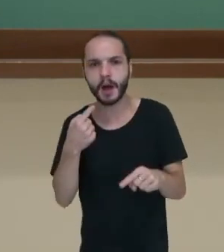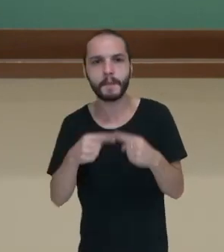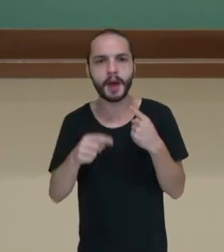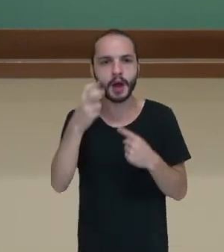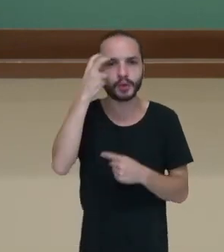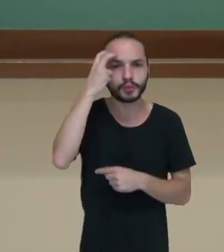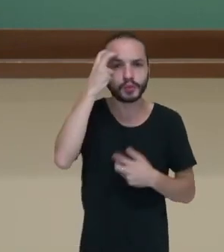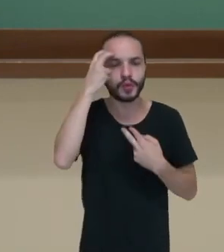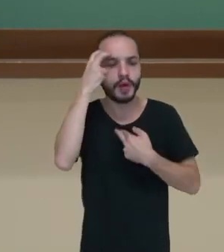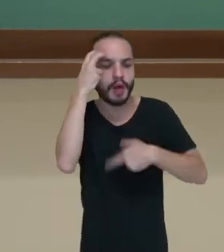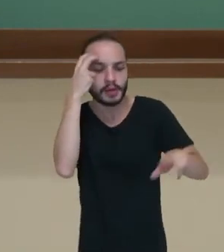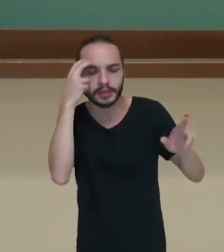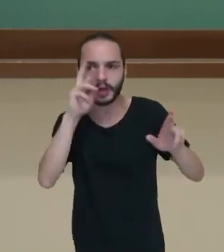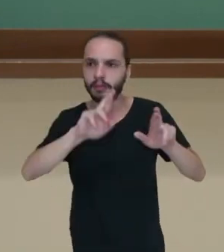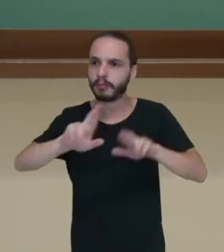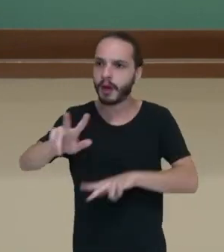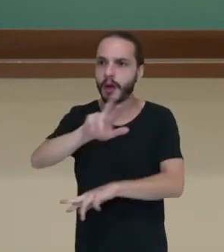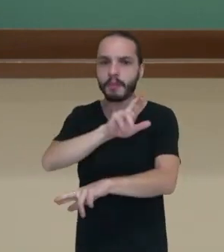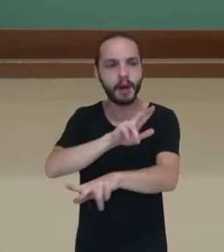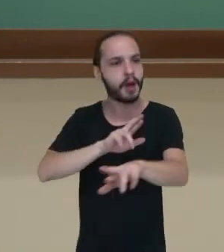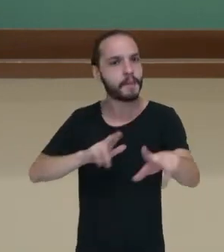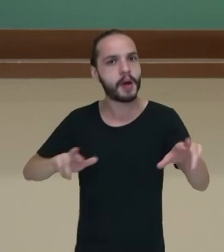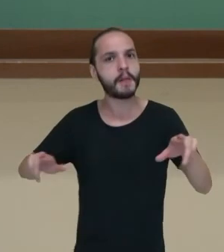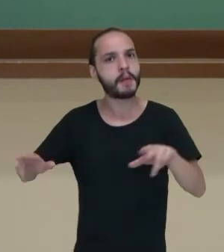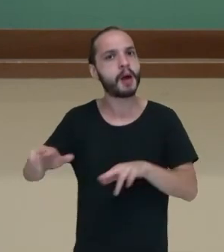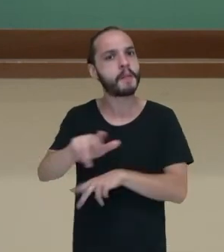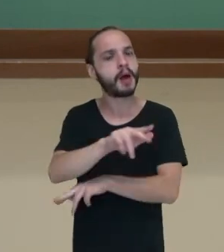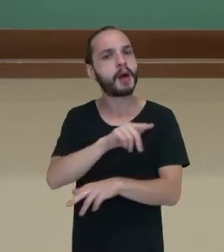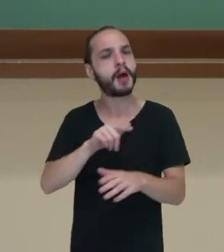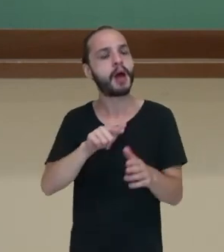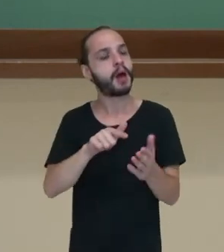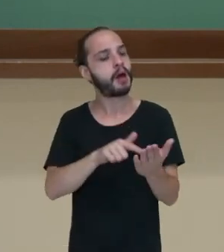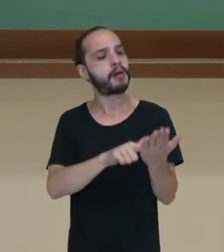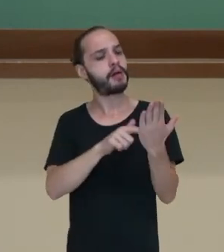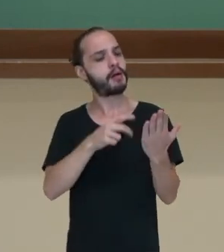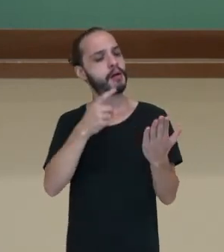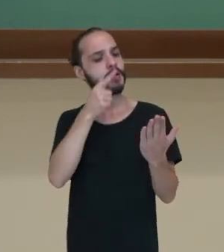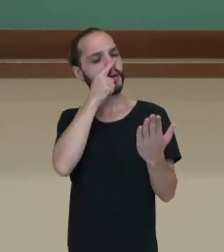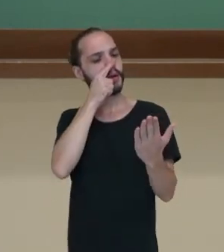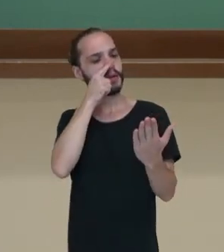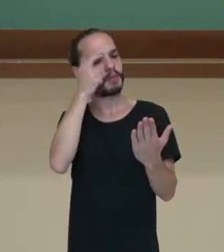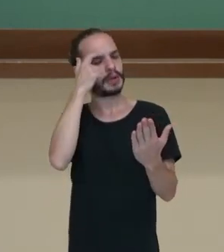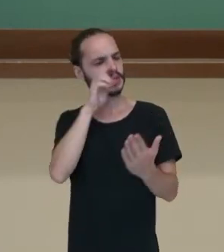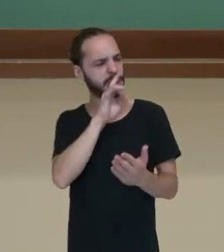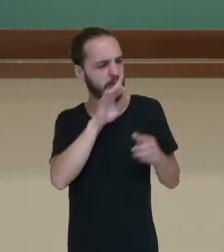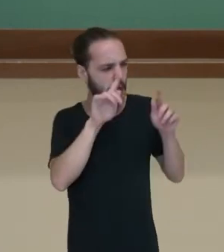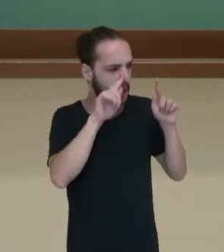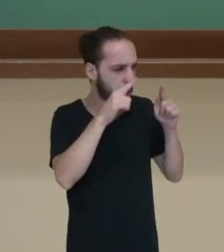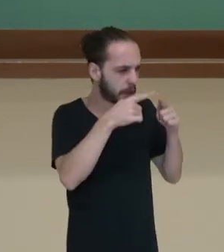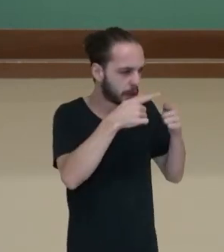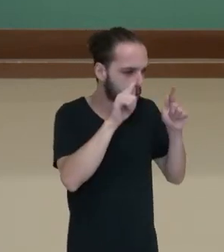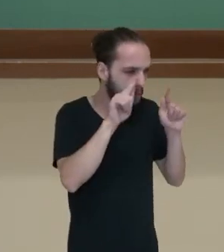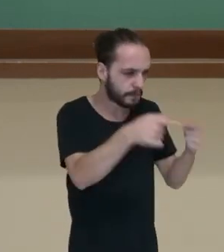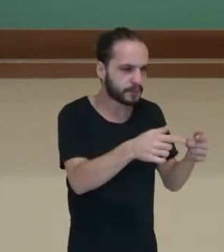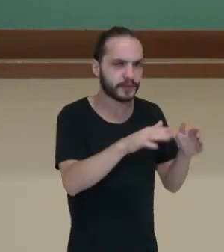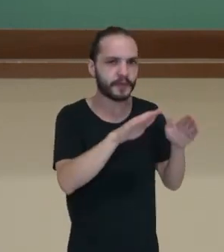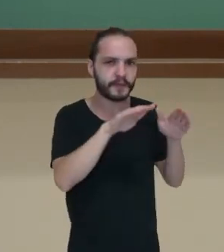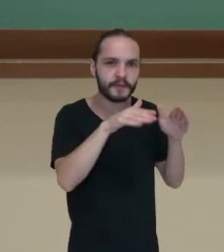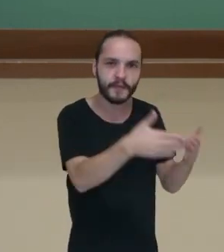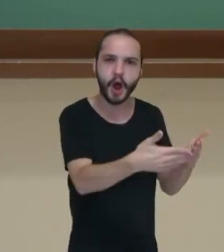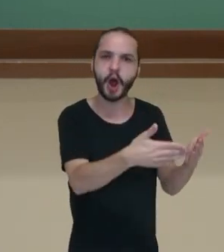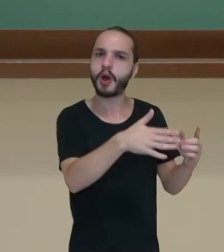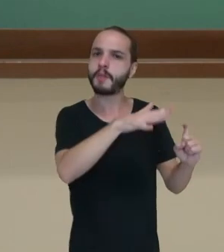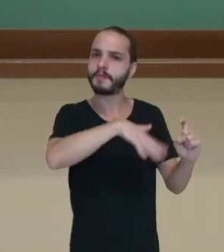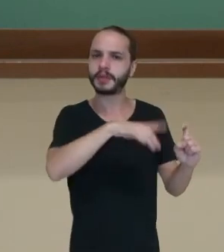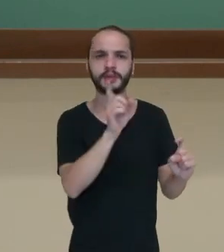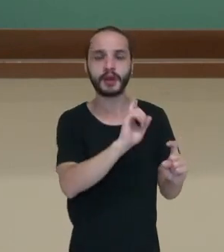religiões, né? Que mostraram aos gregos que há muito mais aí do que um pensamento mitológico. A gente pode refletir sobre